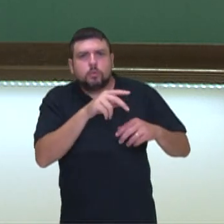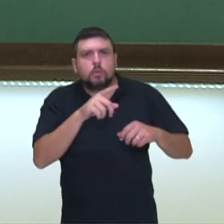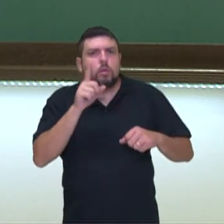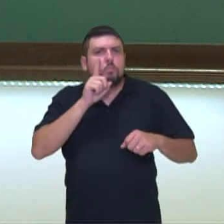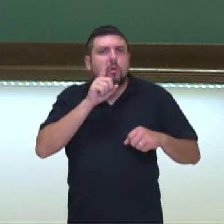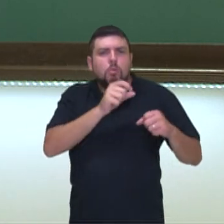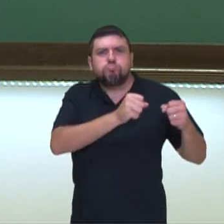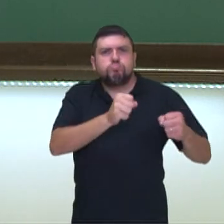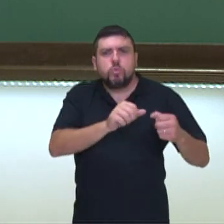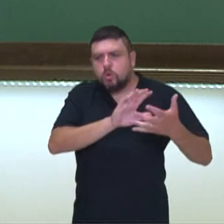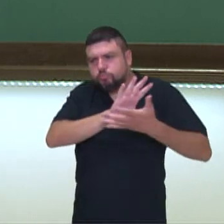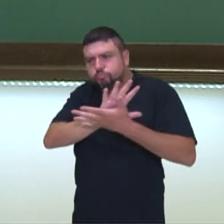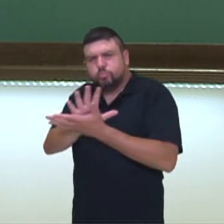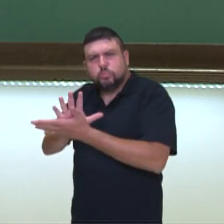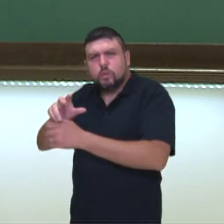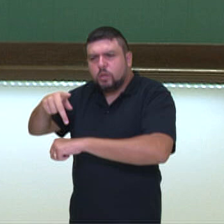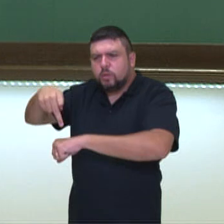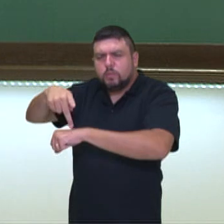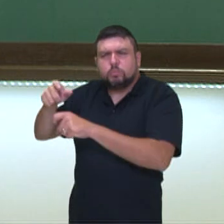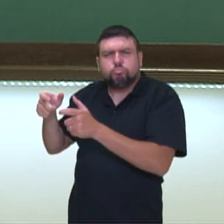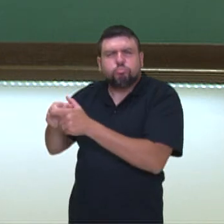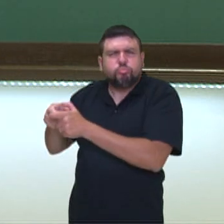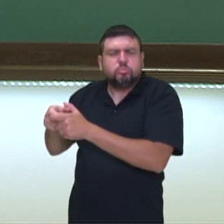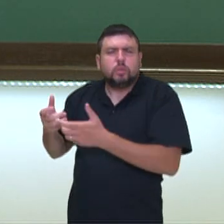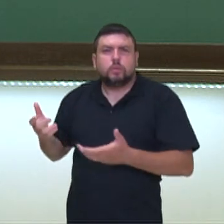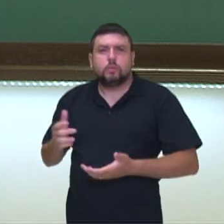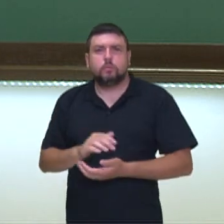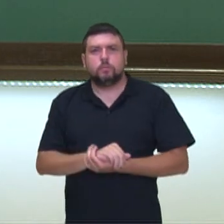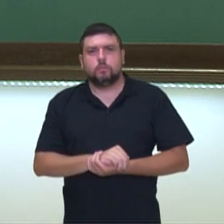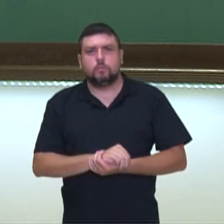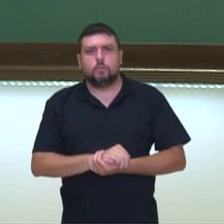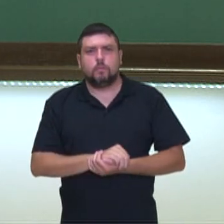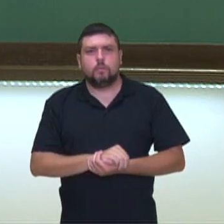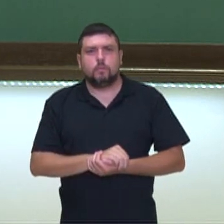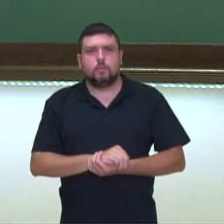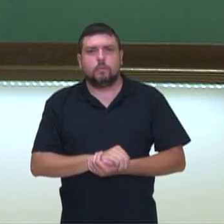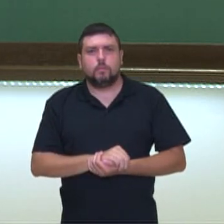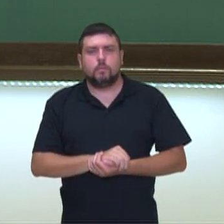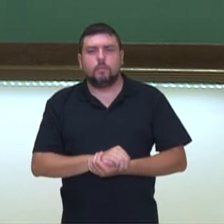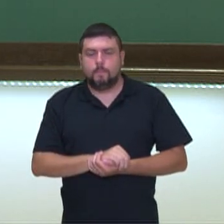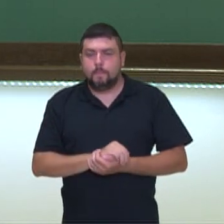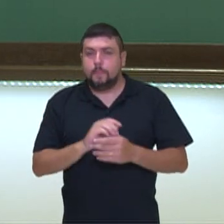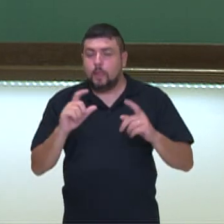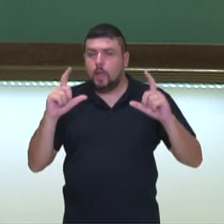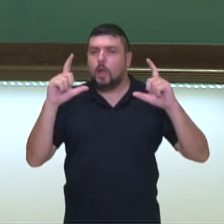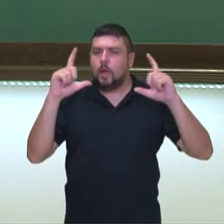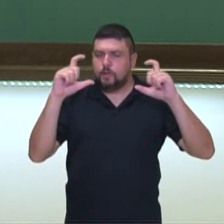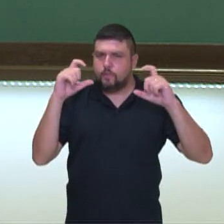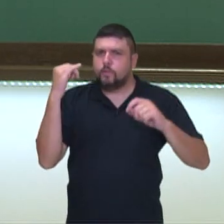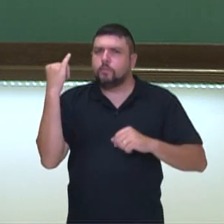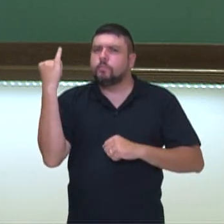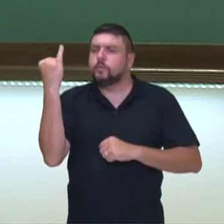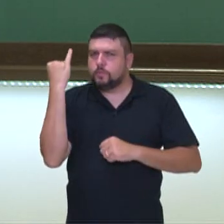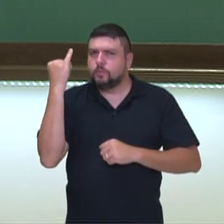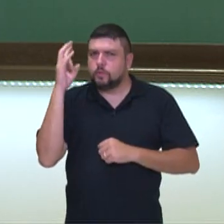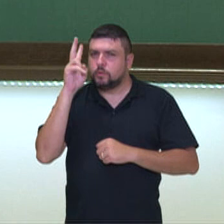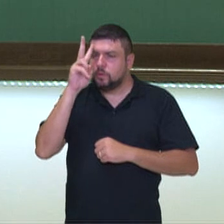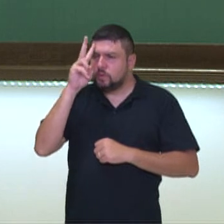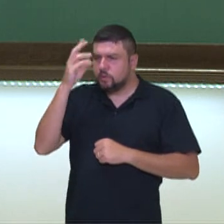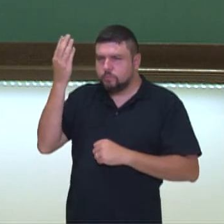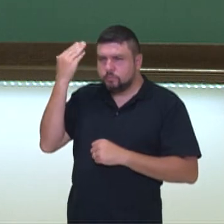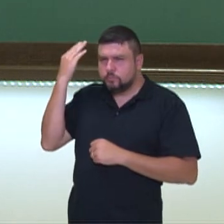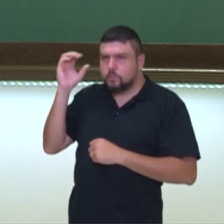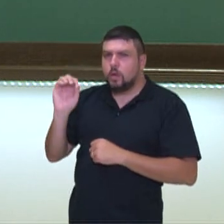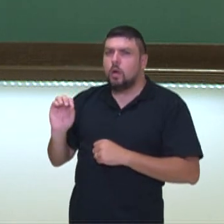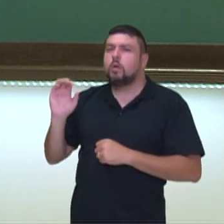Né? É terrível. Né? E fica o questionamento. Apesar dessa fotografia ser muito importante para a gente lembrar do passado e das